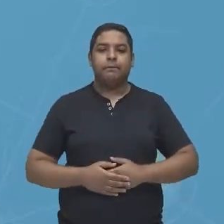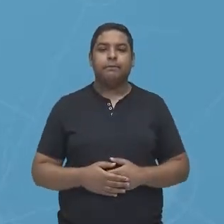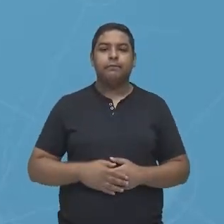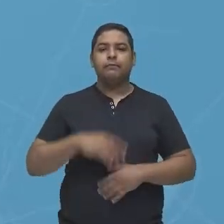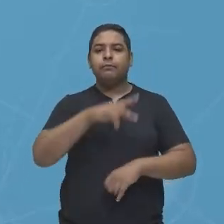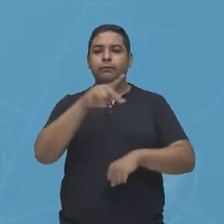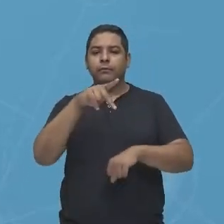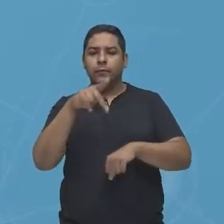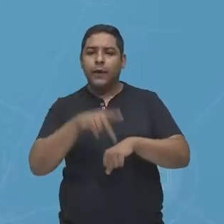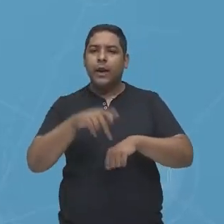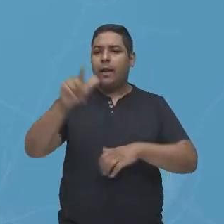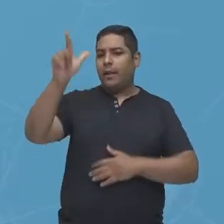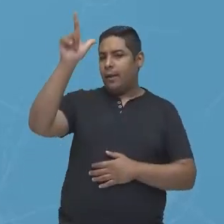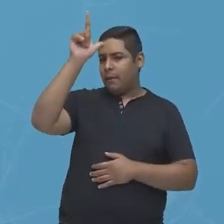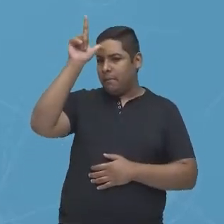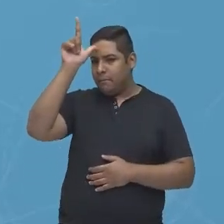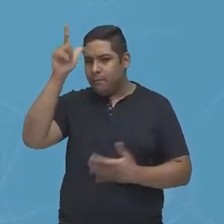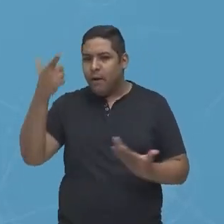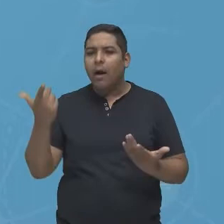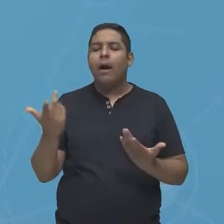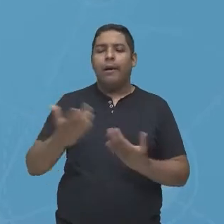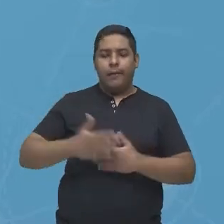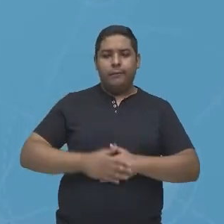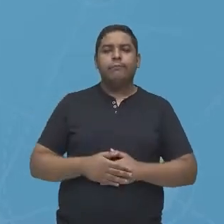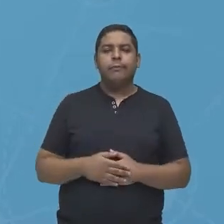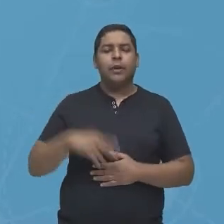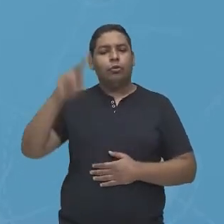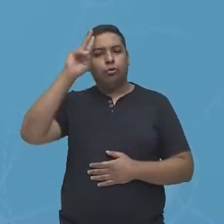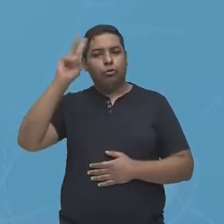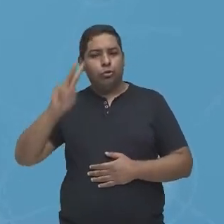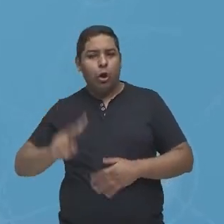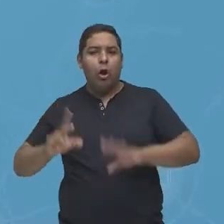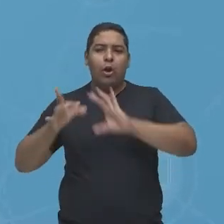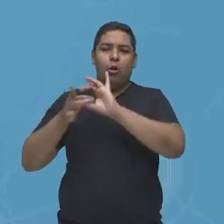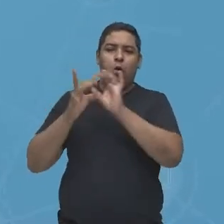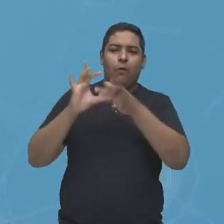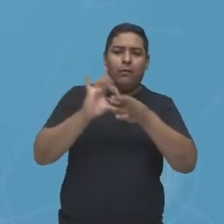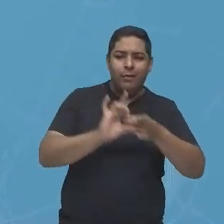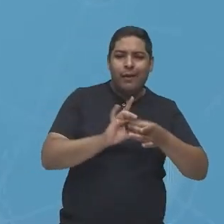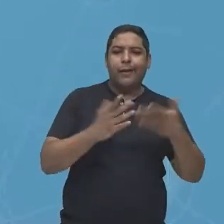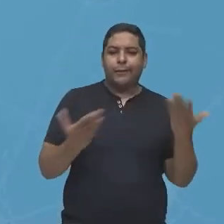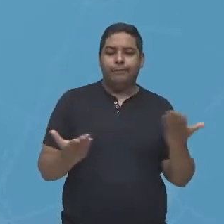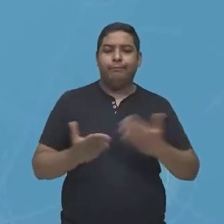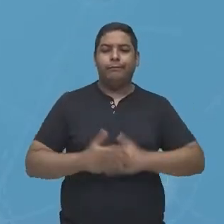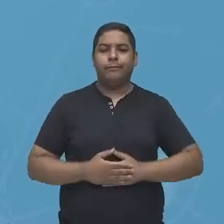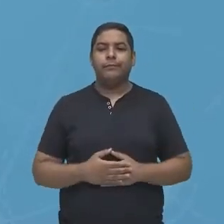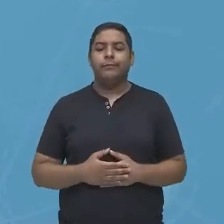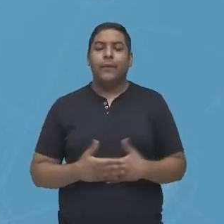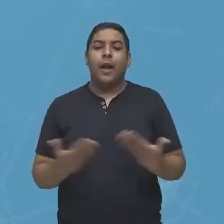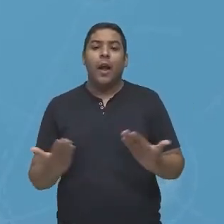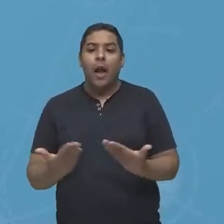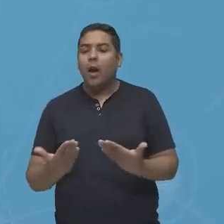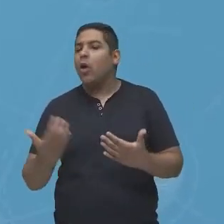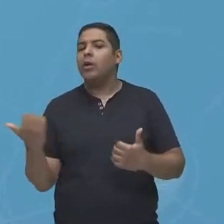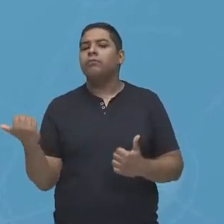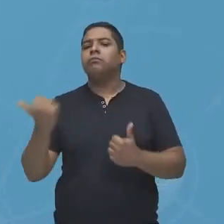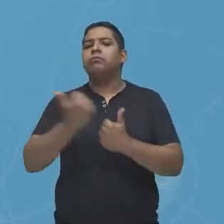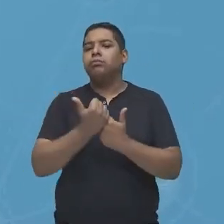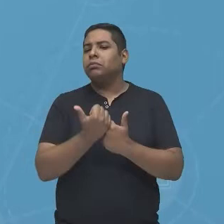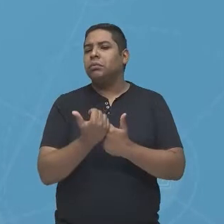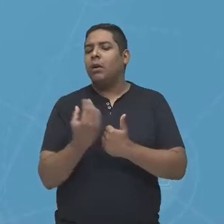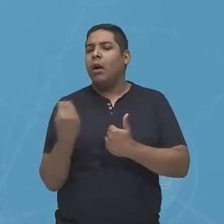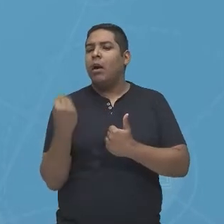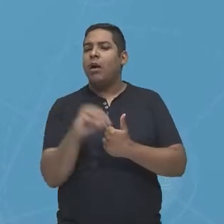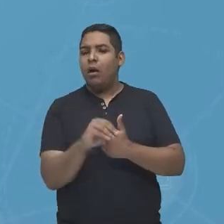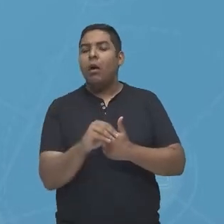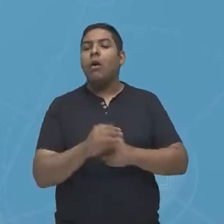tem toda uma história, todo um contexto, de repente sendo colocado na função de único